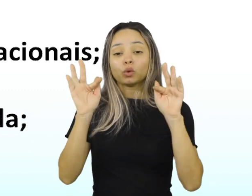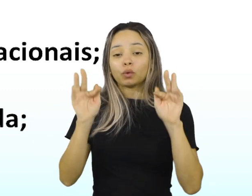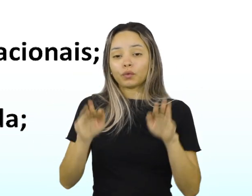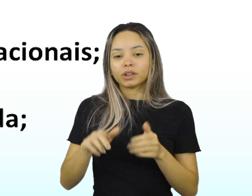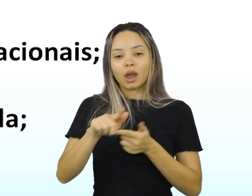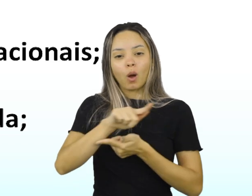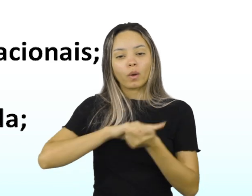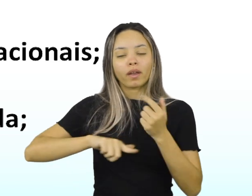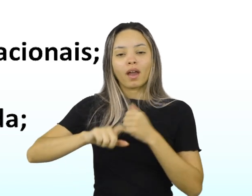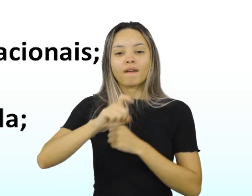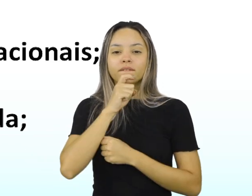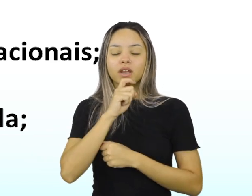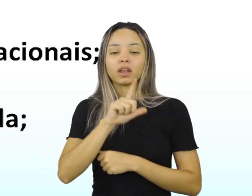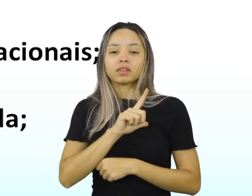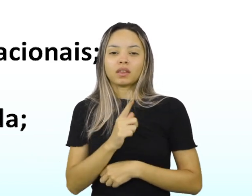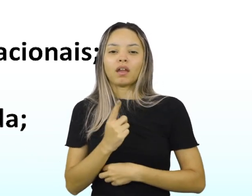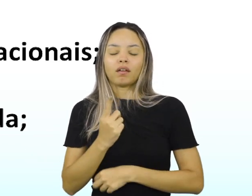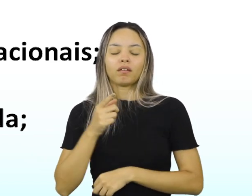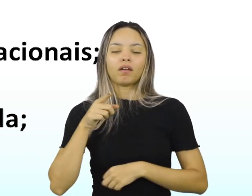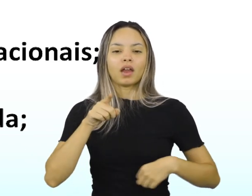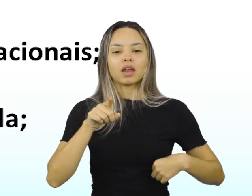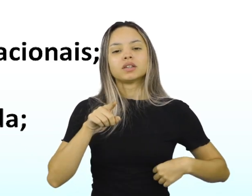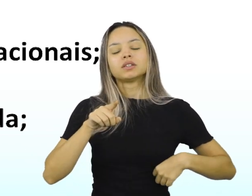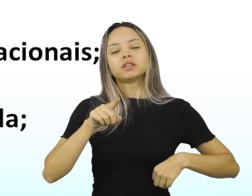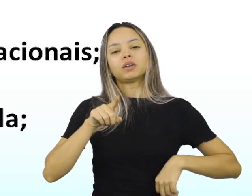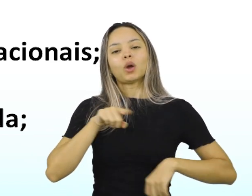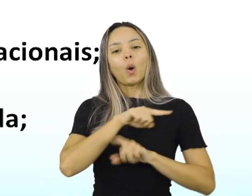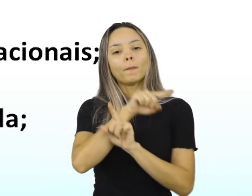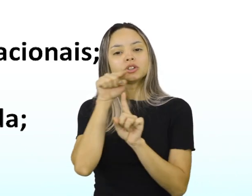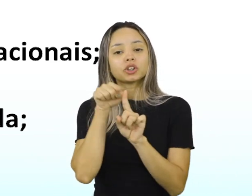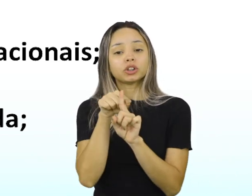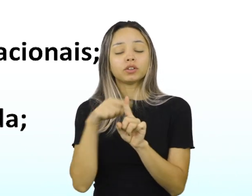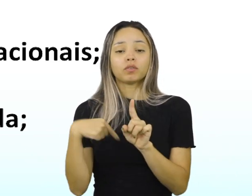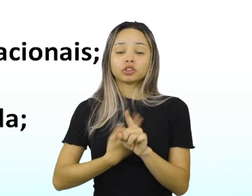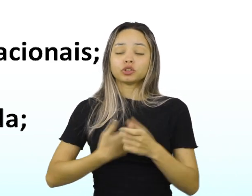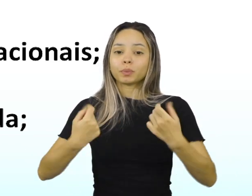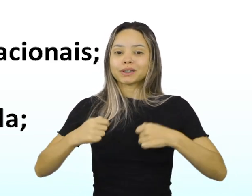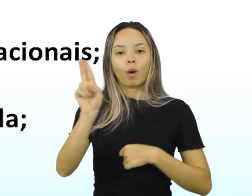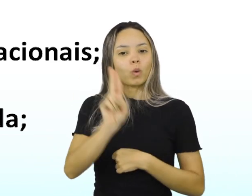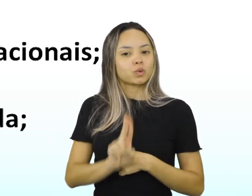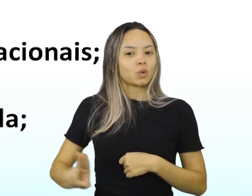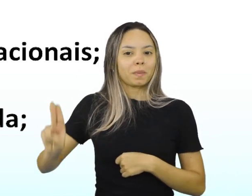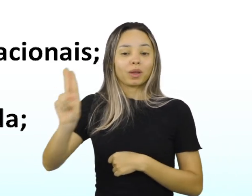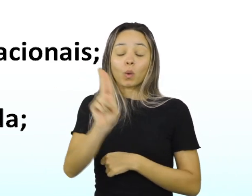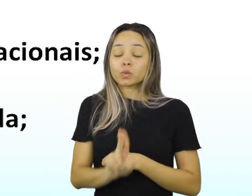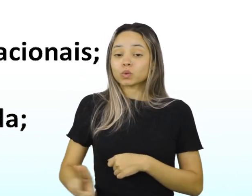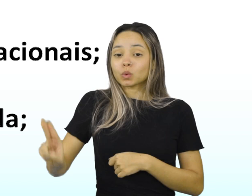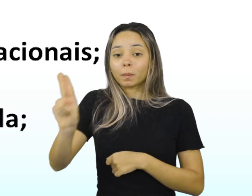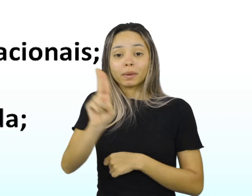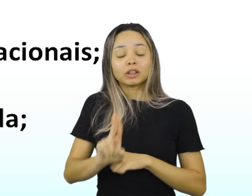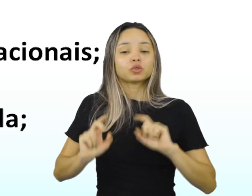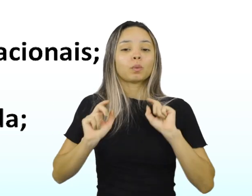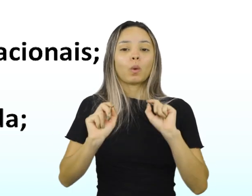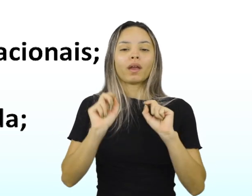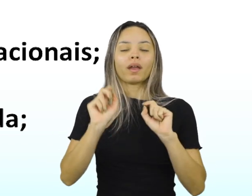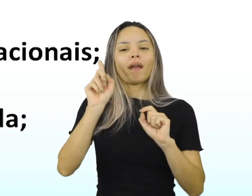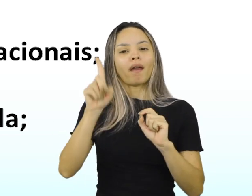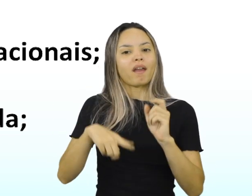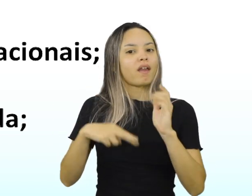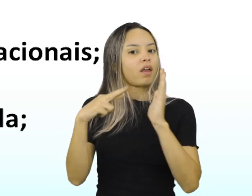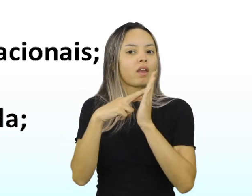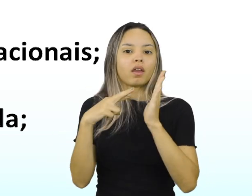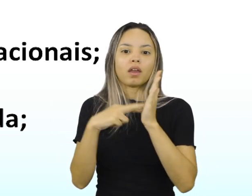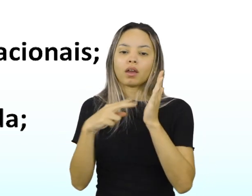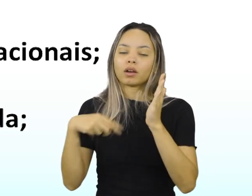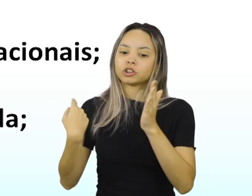desde o final da Guerra Fria, que a mensagem é essa, vamos consumir. O consumismo se tornou